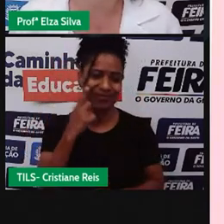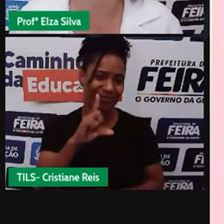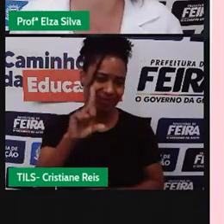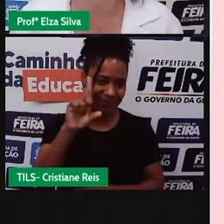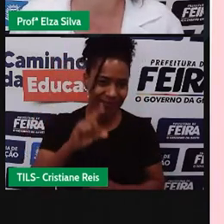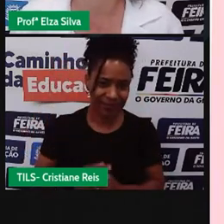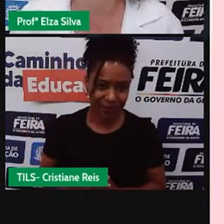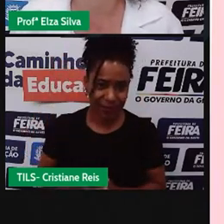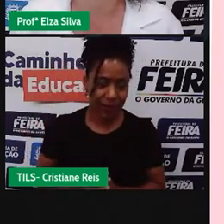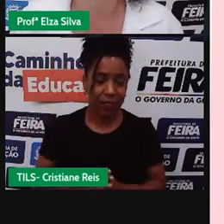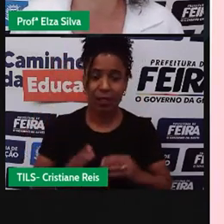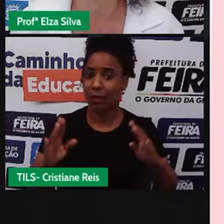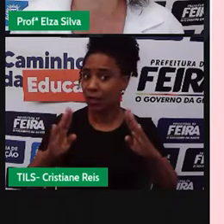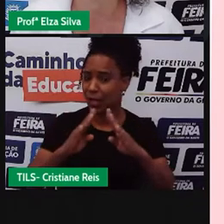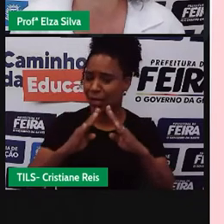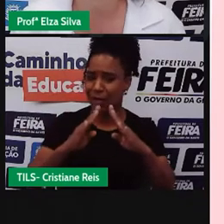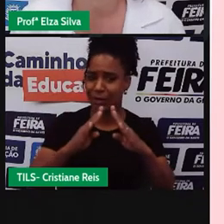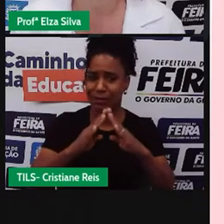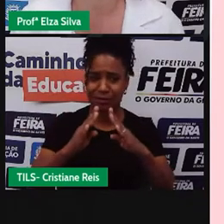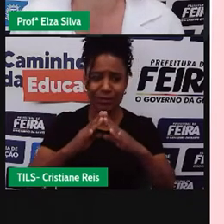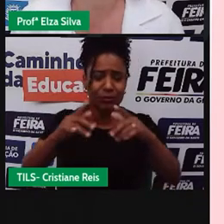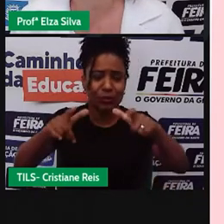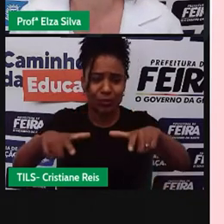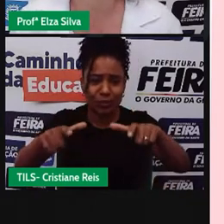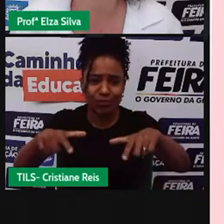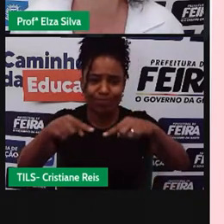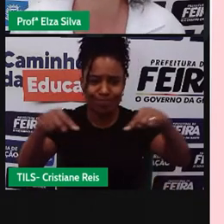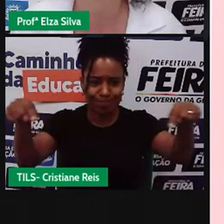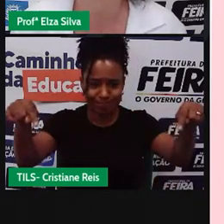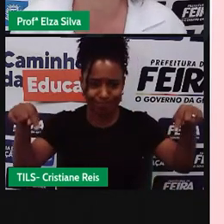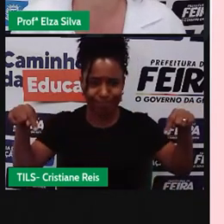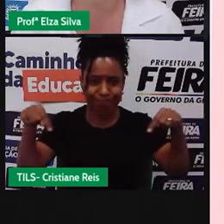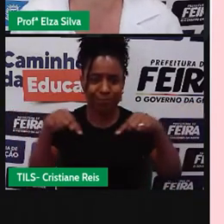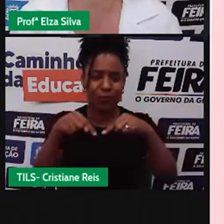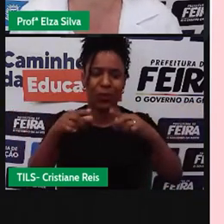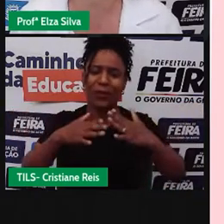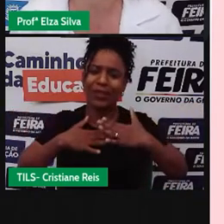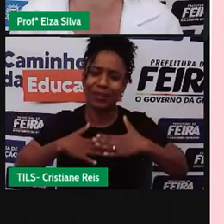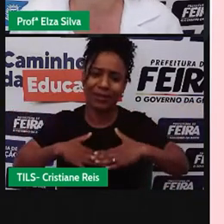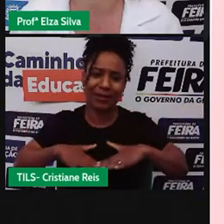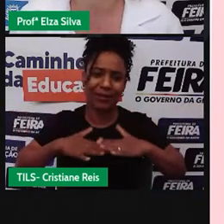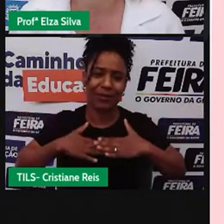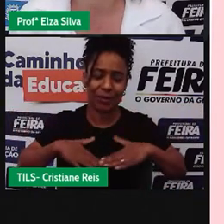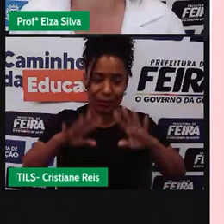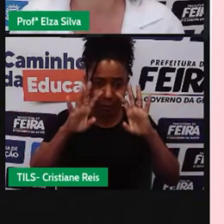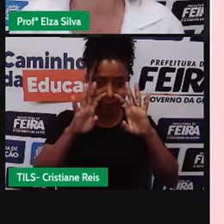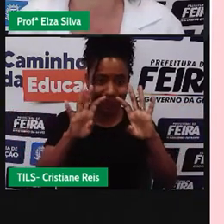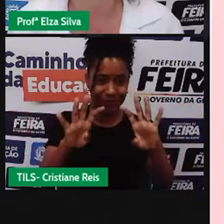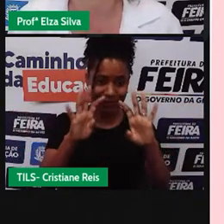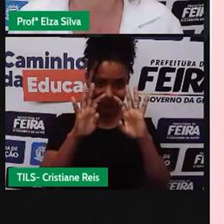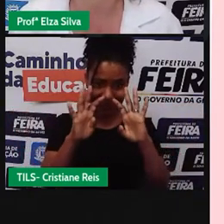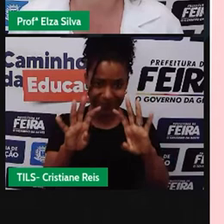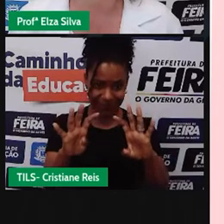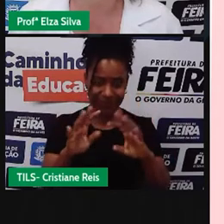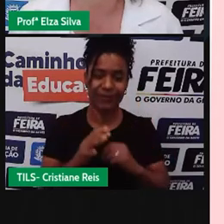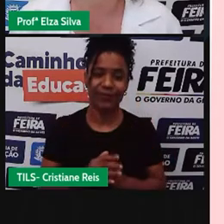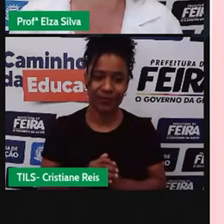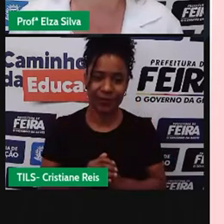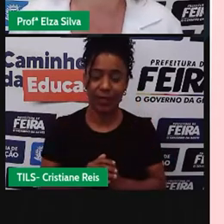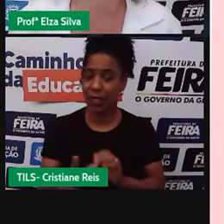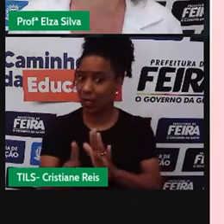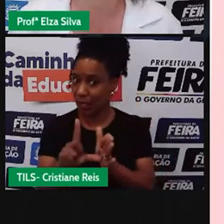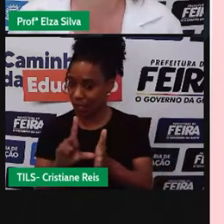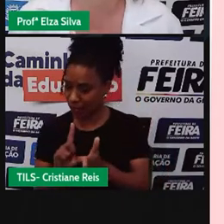sua casa um local tranquilo para que você possa se concentrar na nossa aula. Antes da aula,